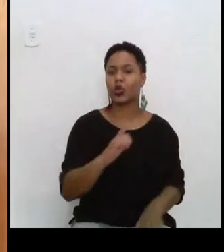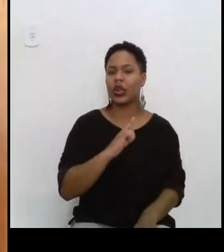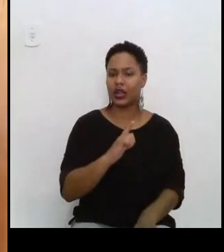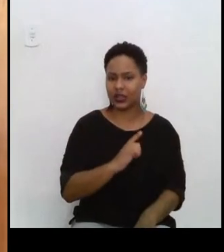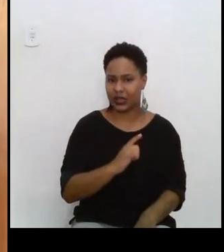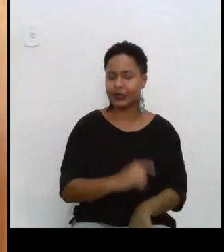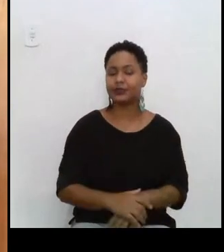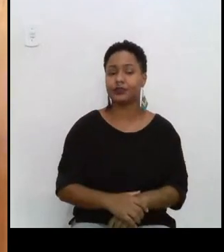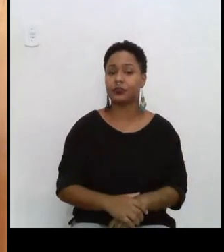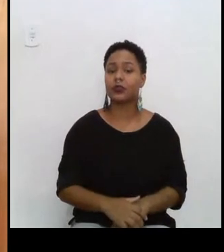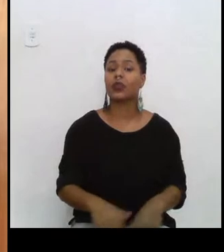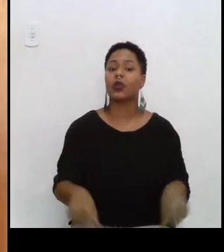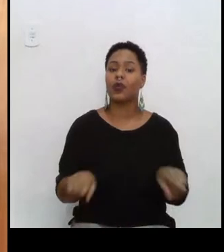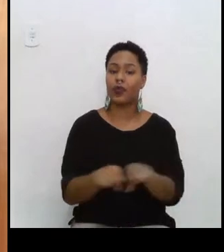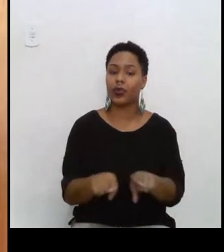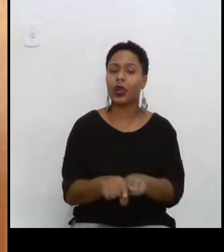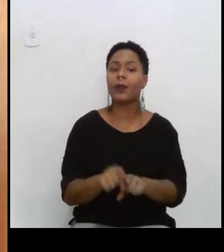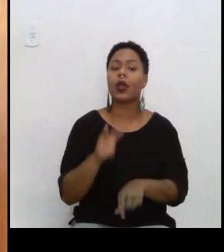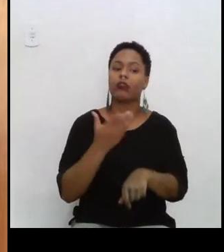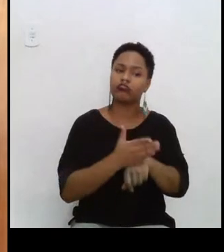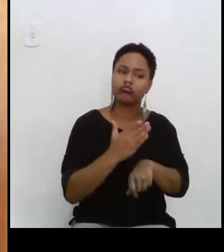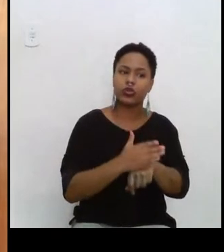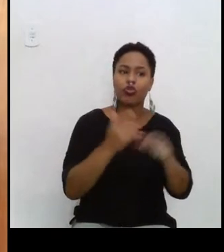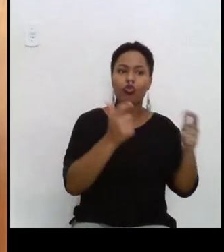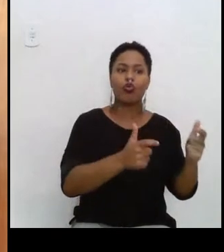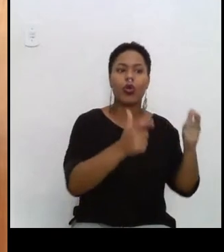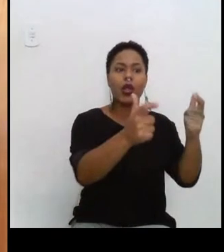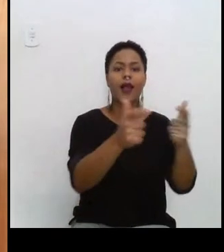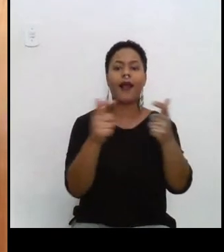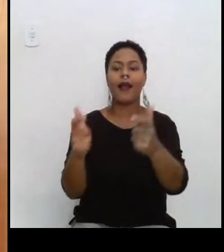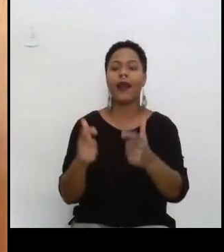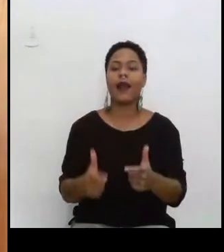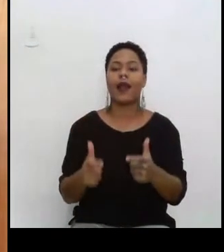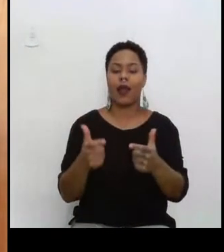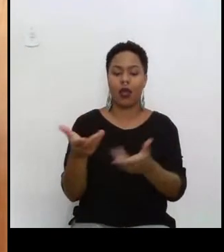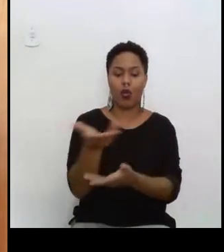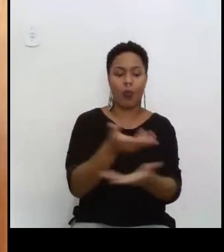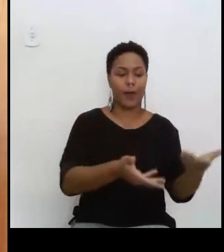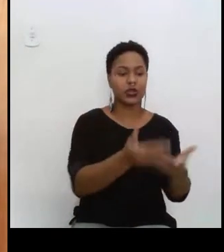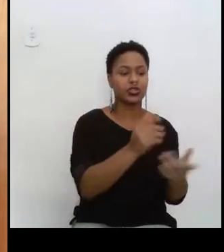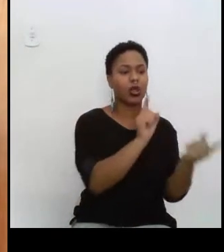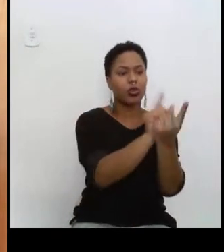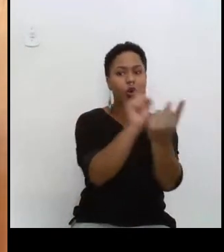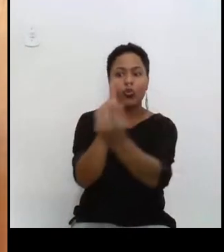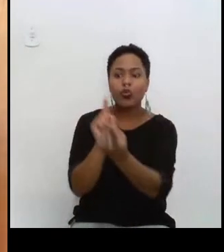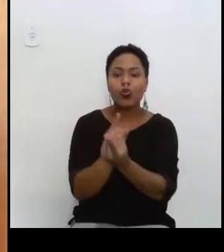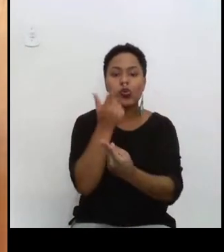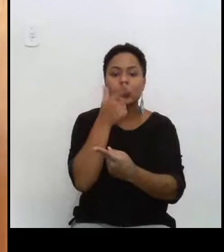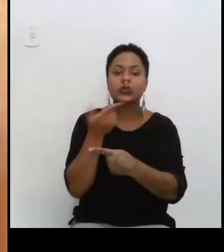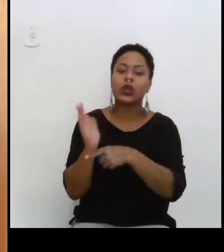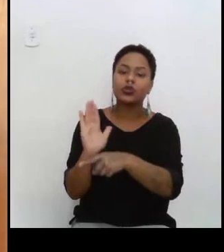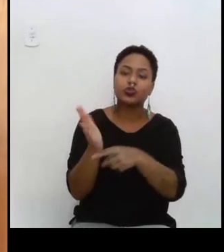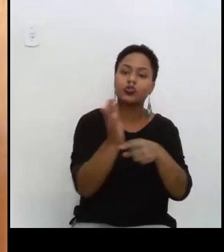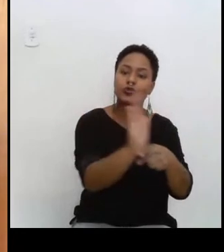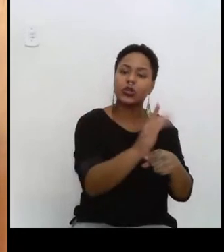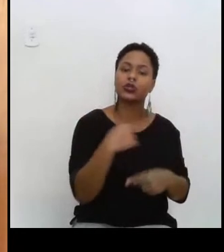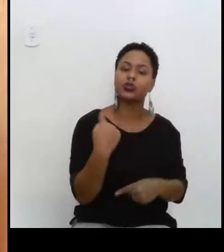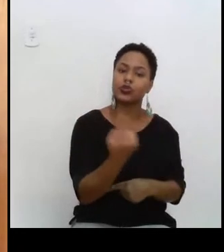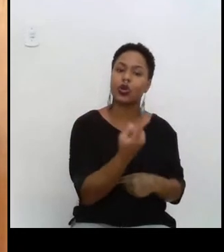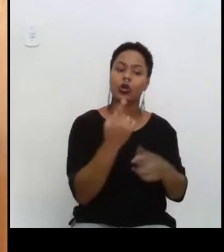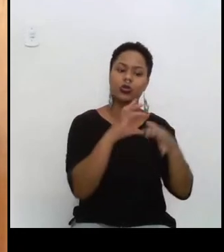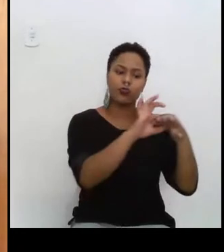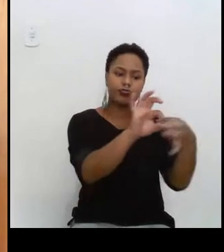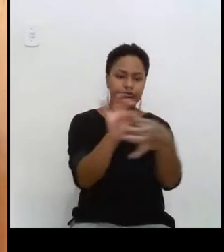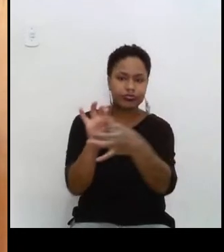com partidos no encontro para rosqueamento saíram rolando nas tribulações nas revistas de animais três